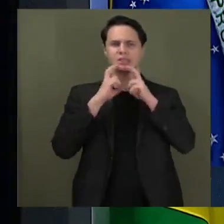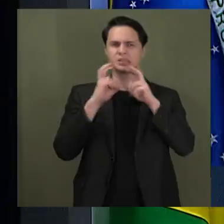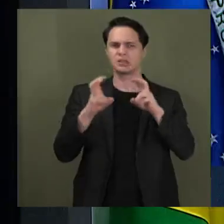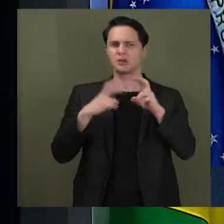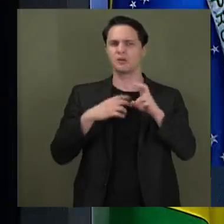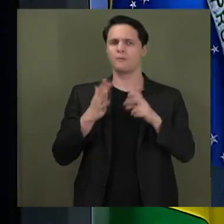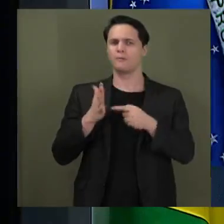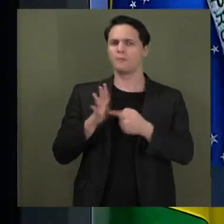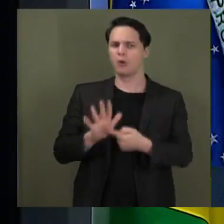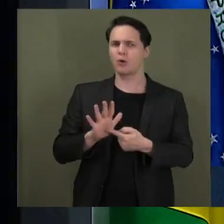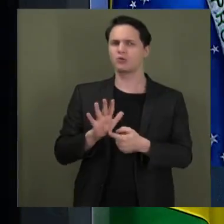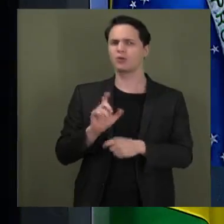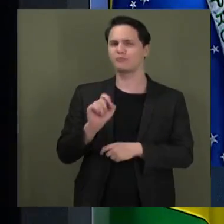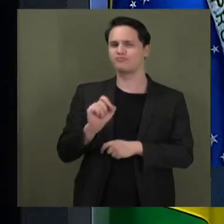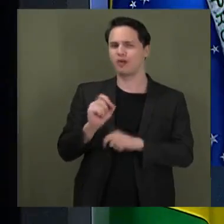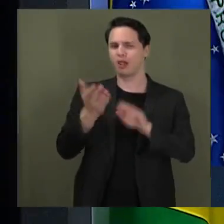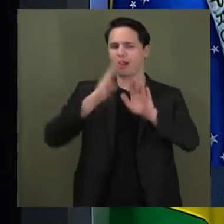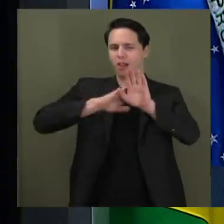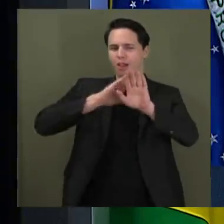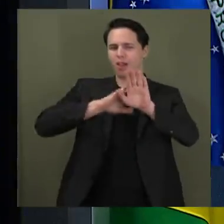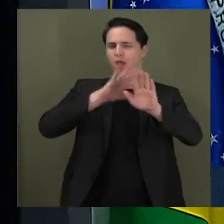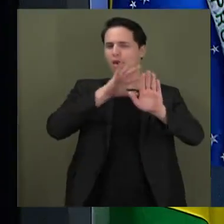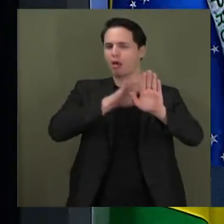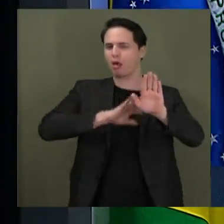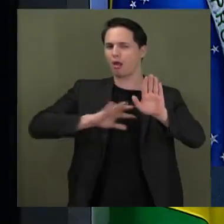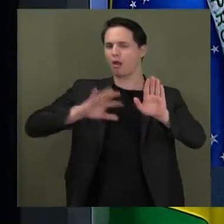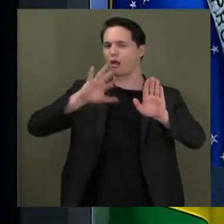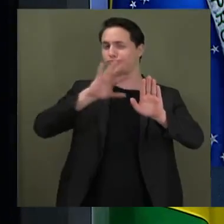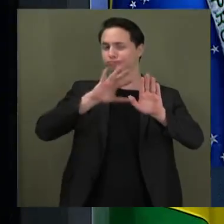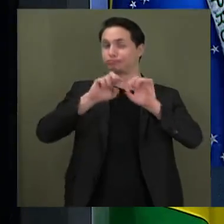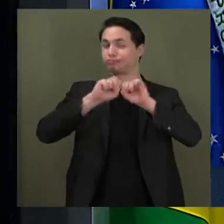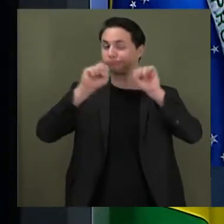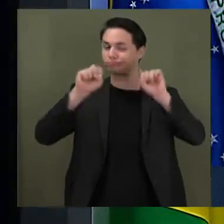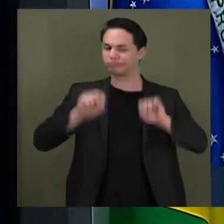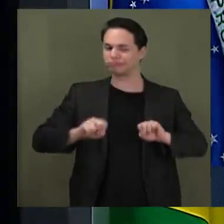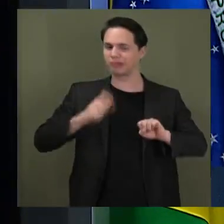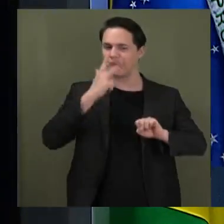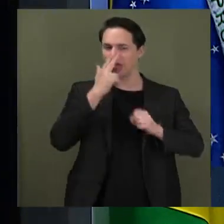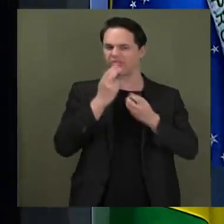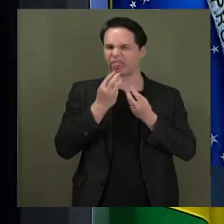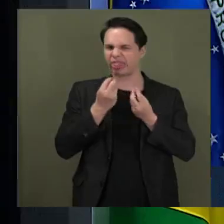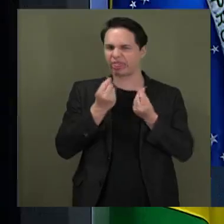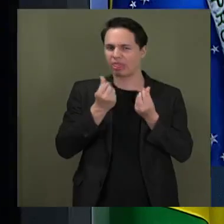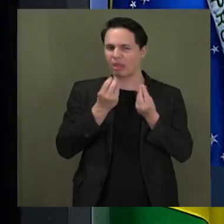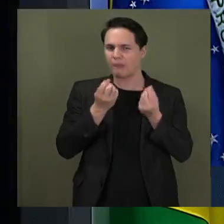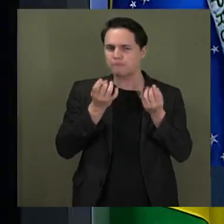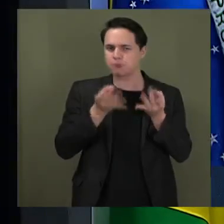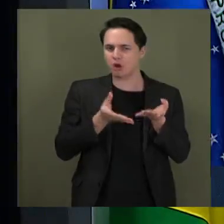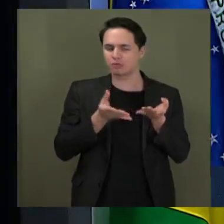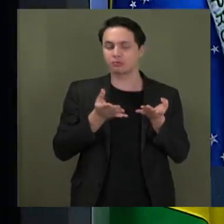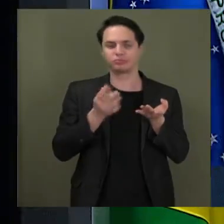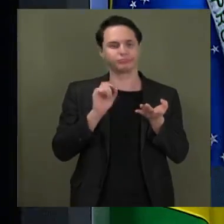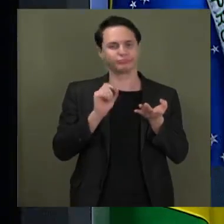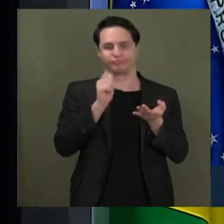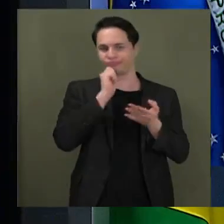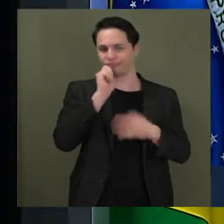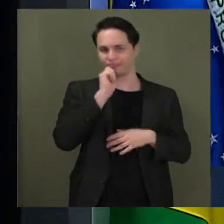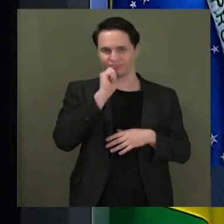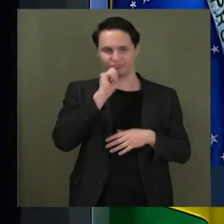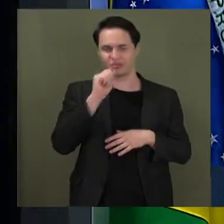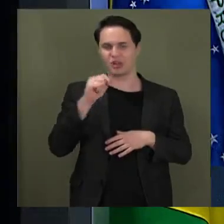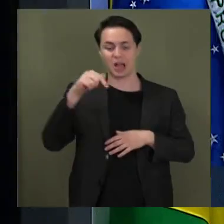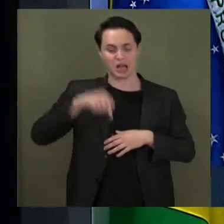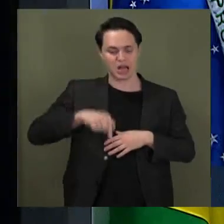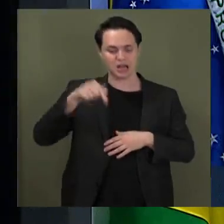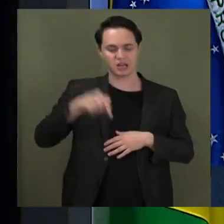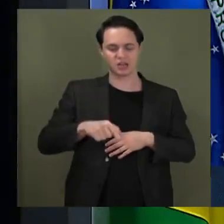porões de podridão do nosso sistema carcomido, ainda não foi ouvido por essa casa